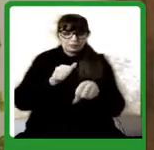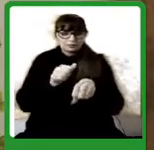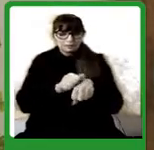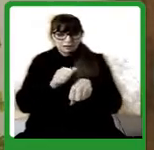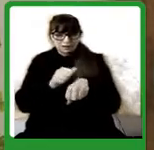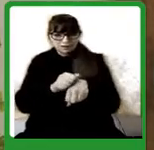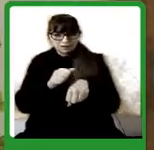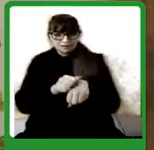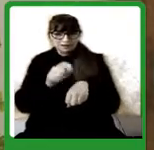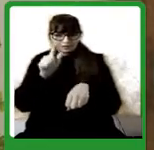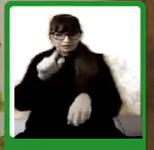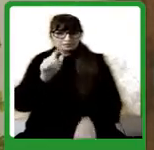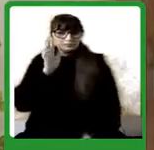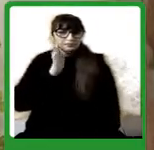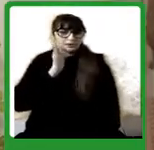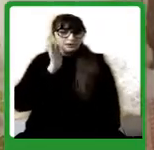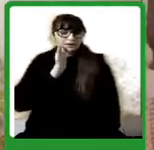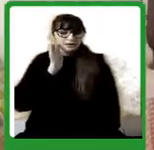Vai lá.